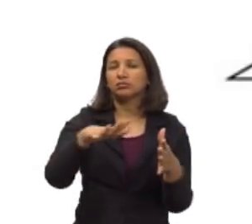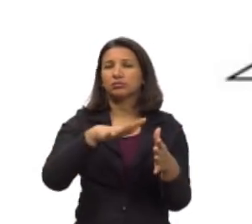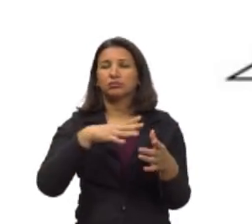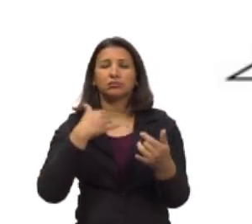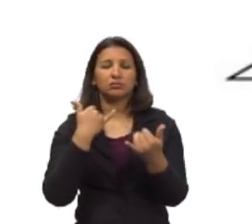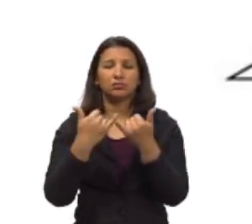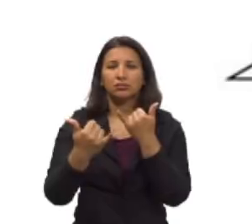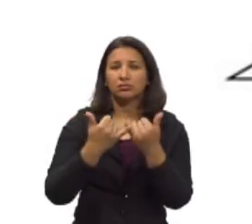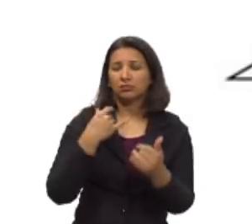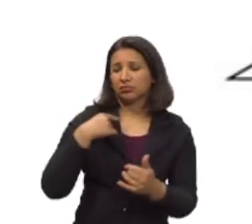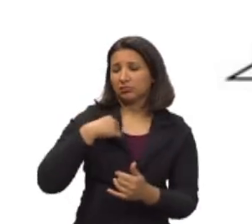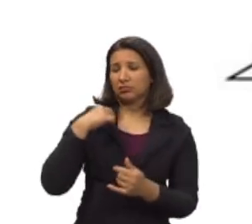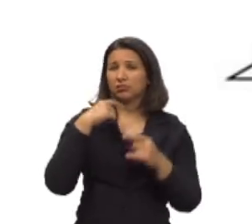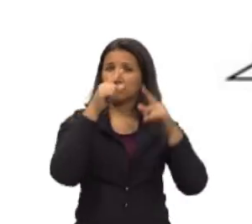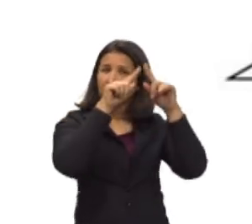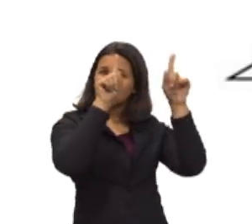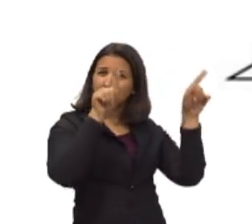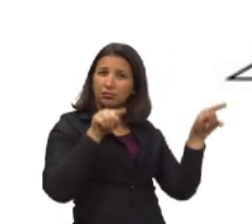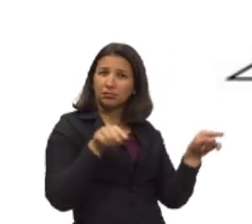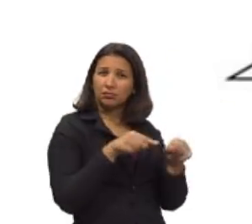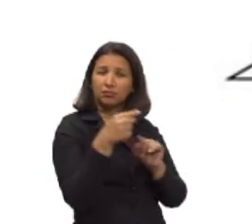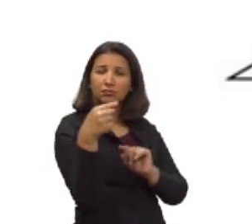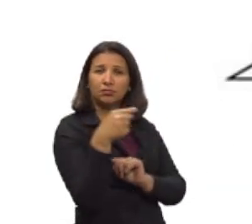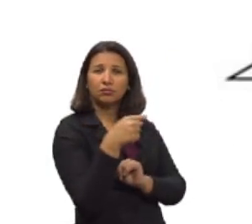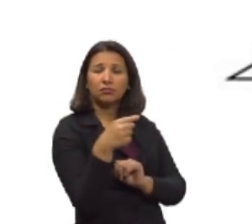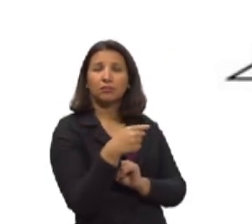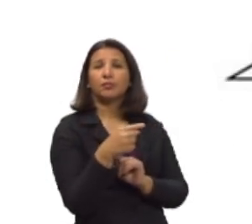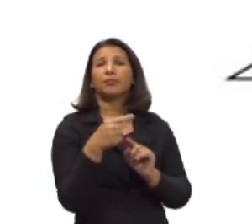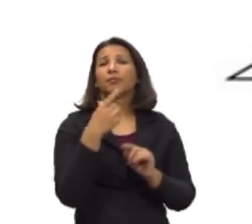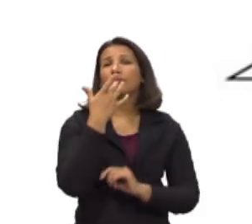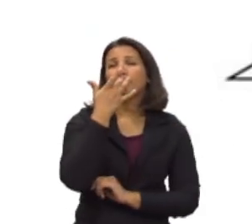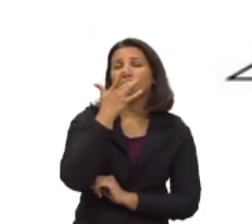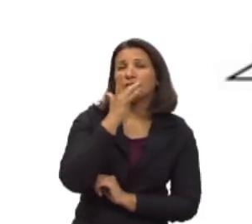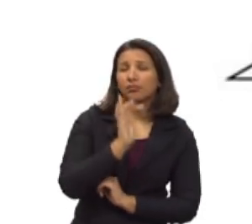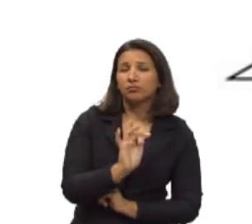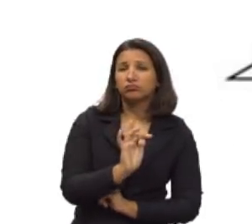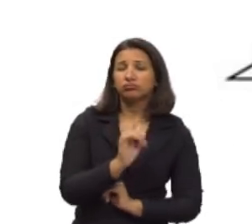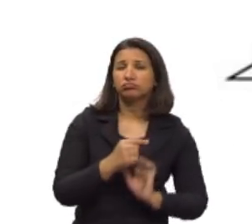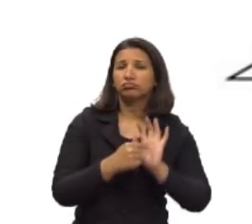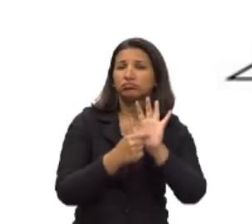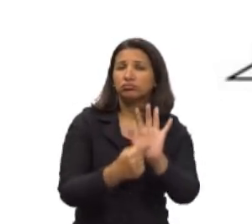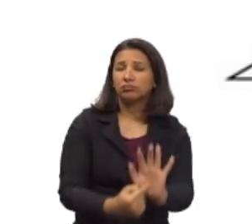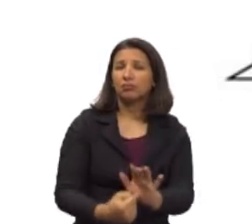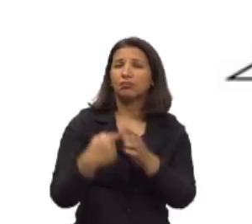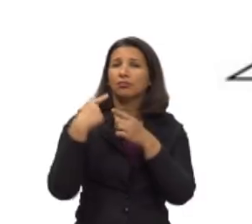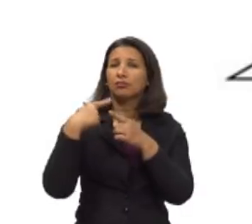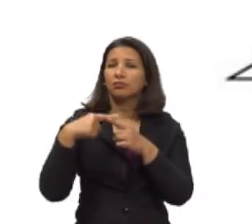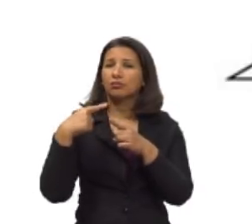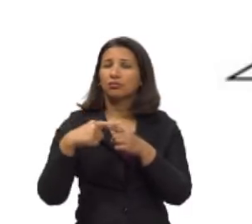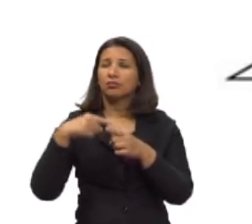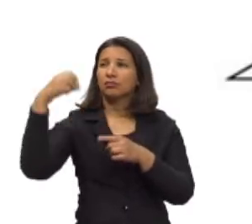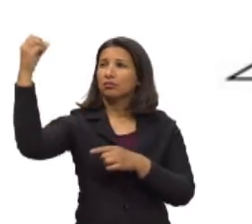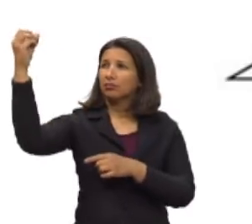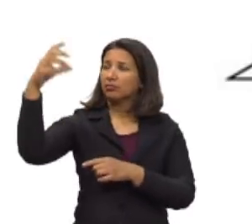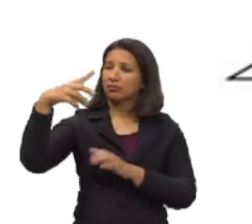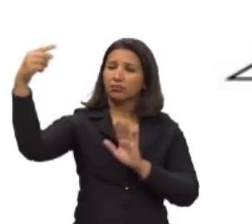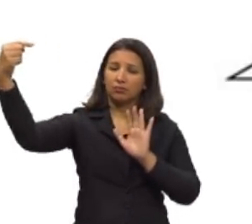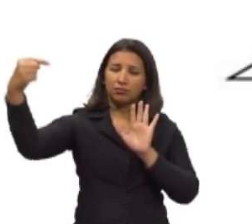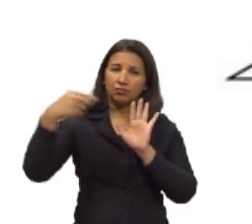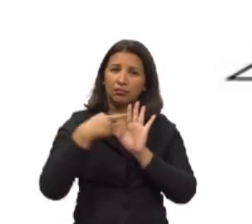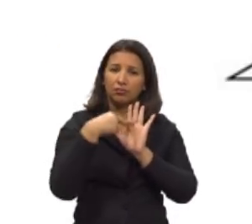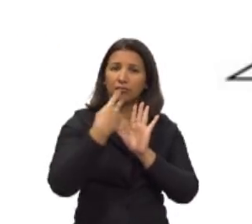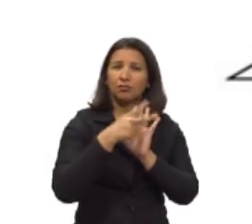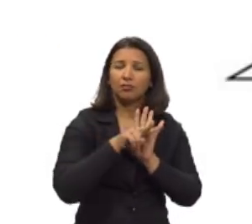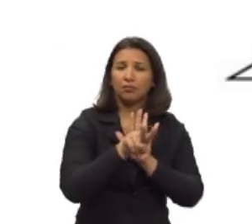camiseta, do quadro branco, esse quadro, ele vai ser branco porque ele reflete toda a luz que está